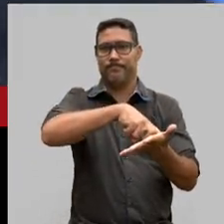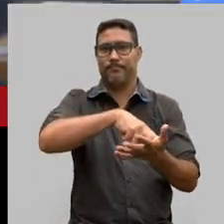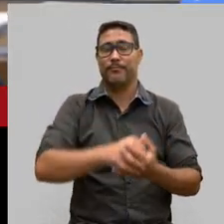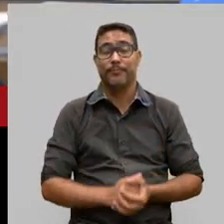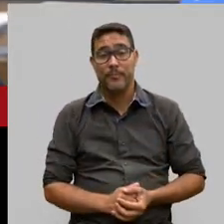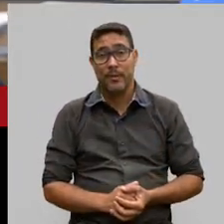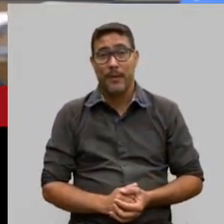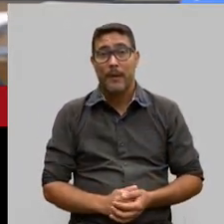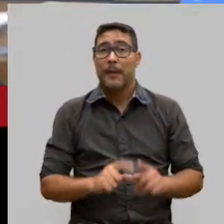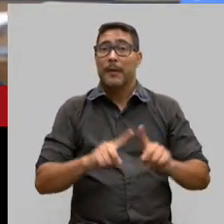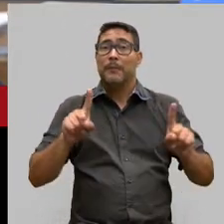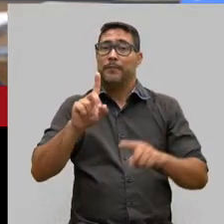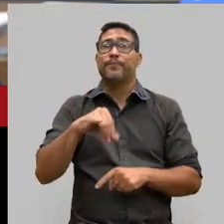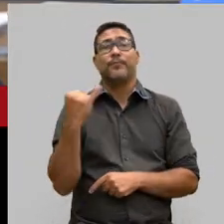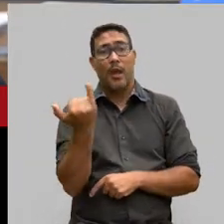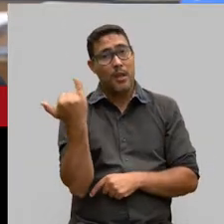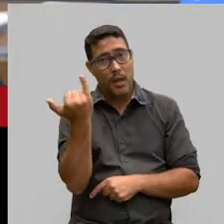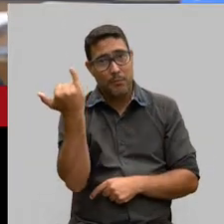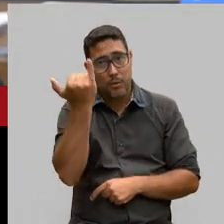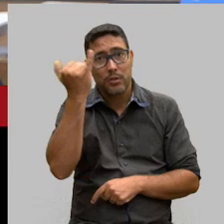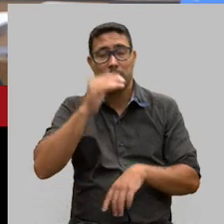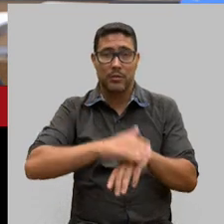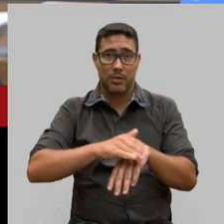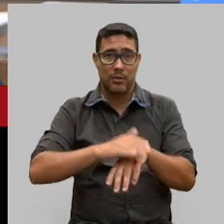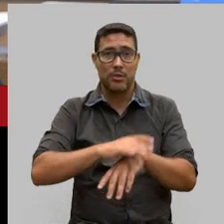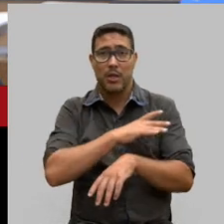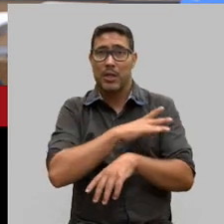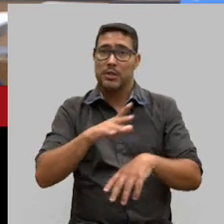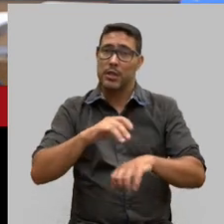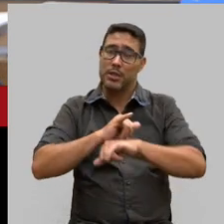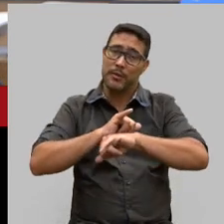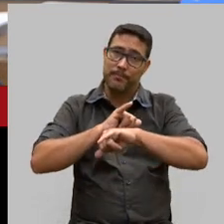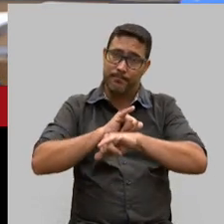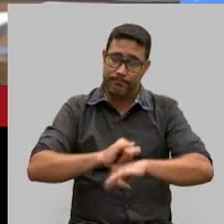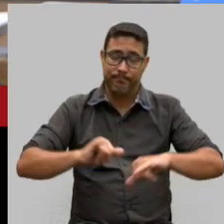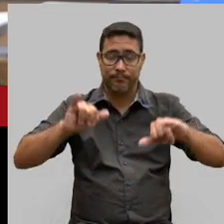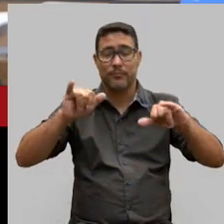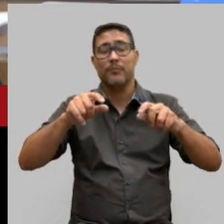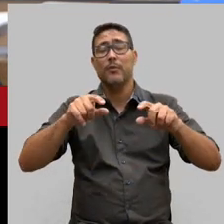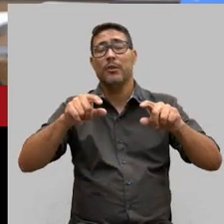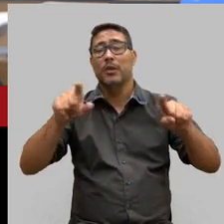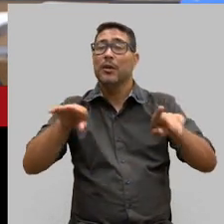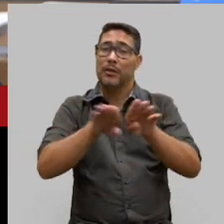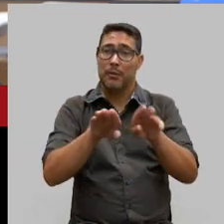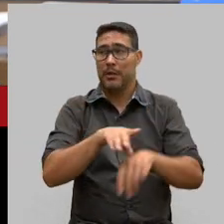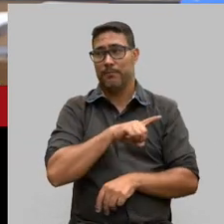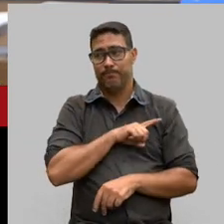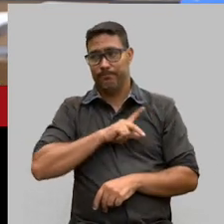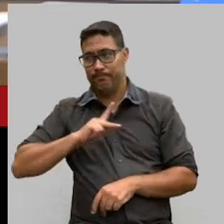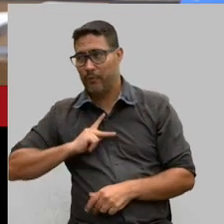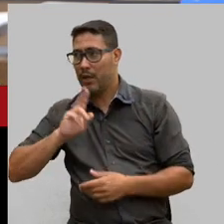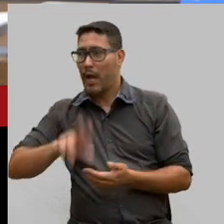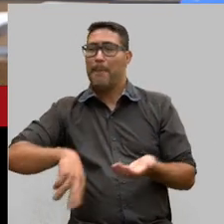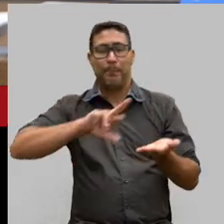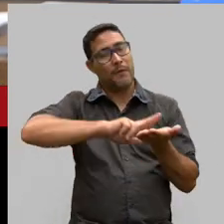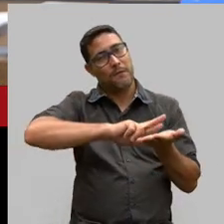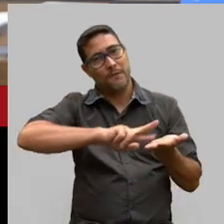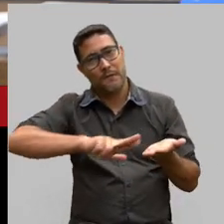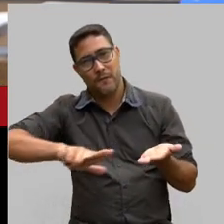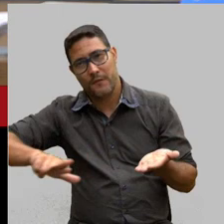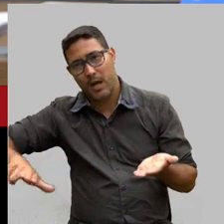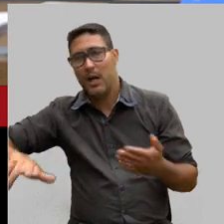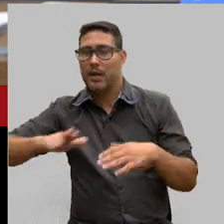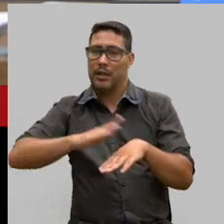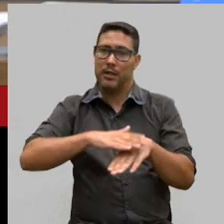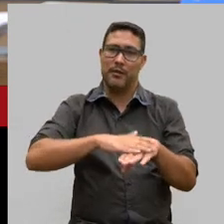é é importantíssimo a gente fazer esse papel a gente tem também através da Defensoria várias instituições da rede de proteção da pessoa com